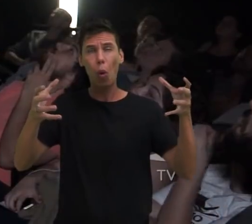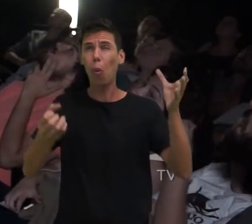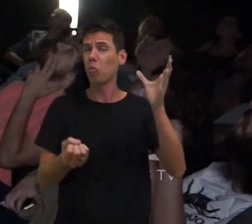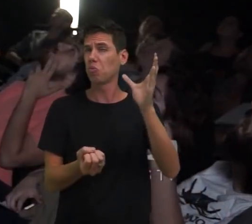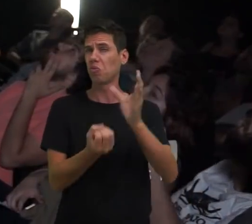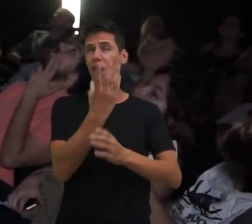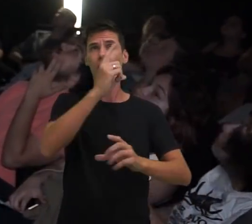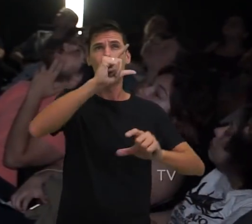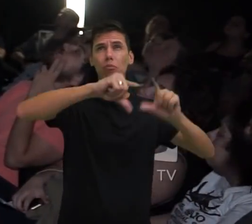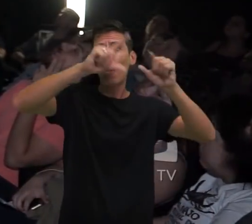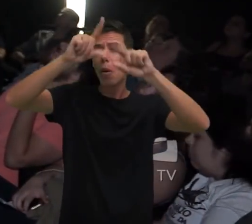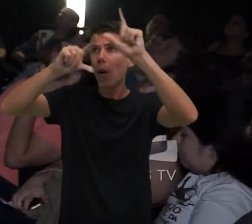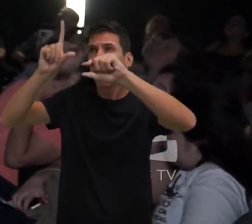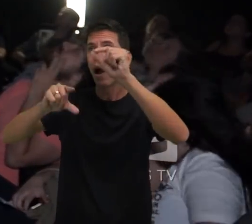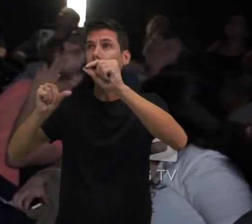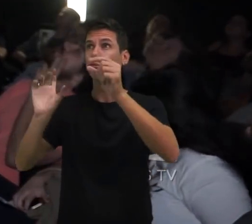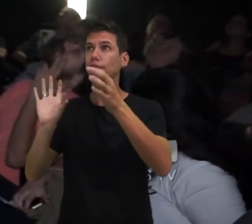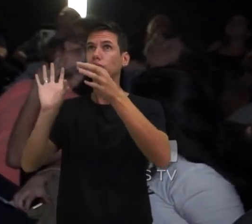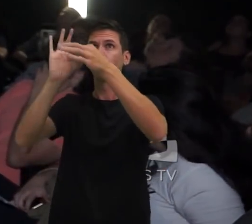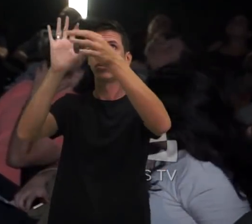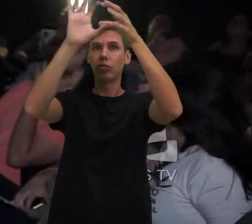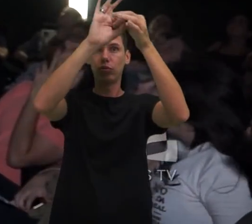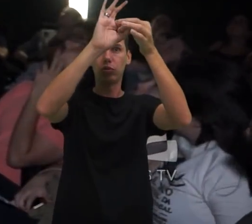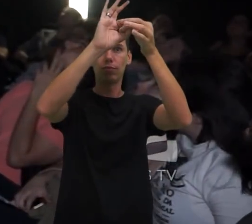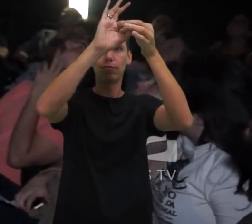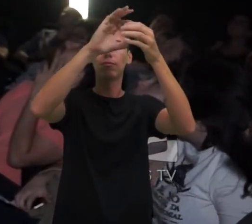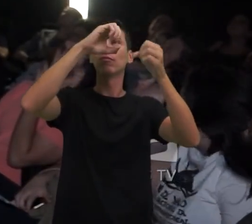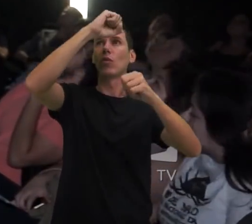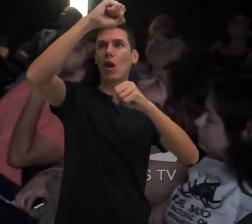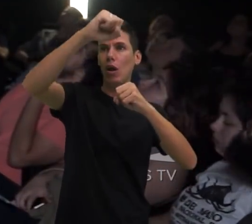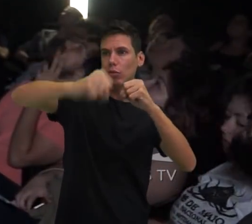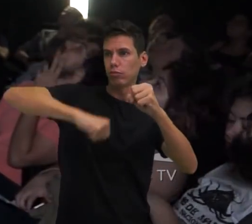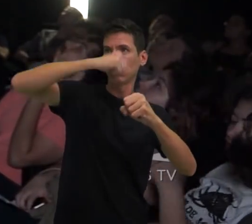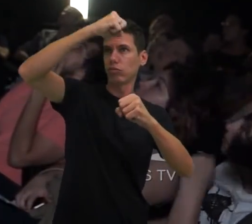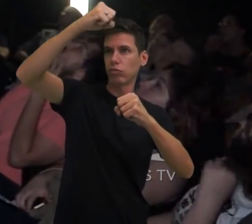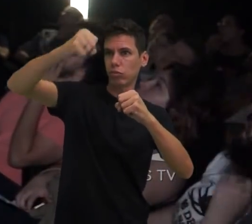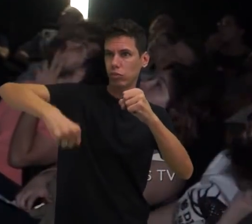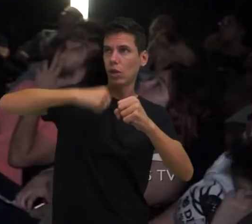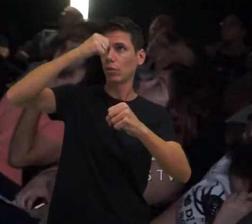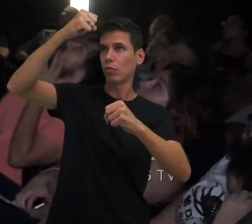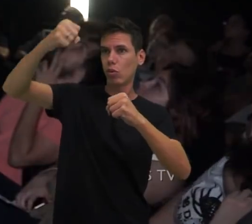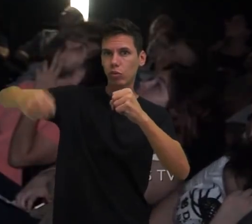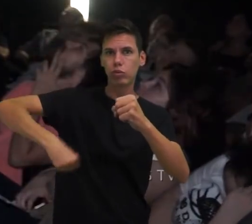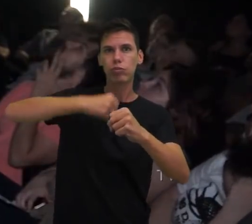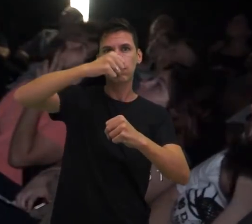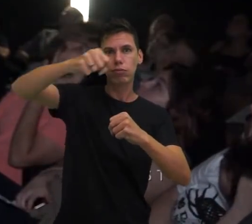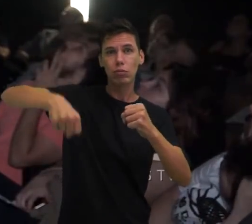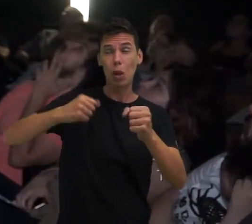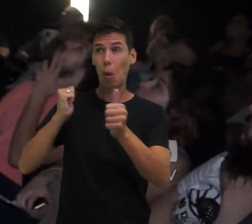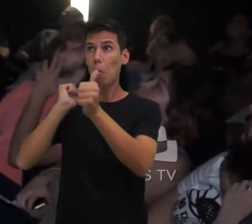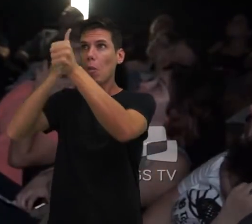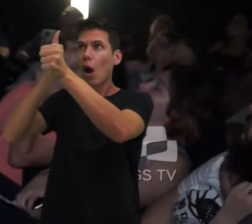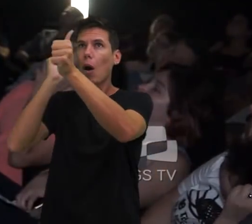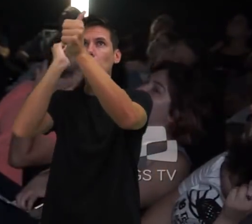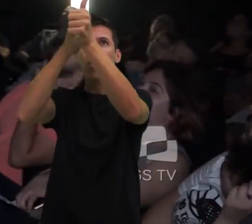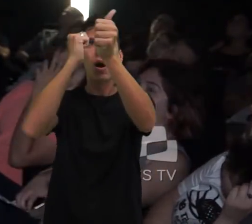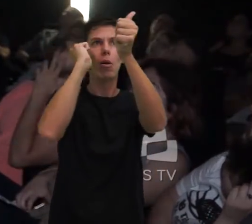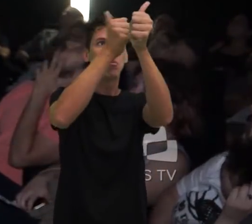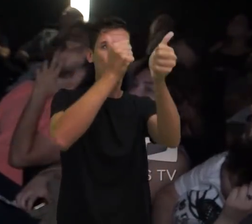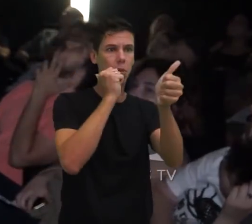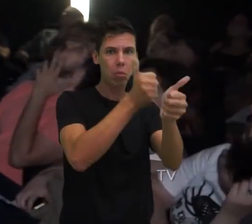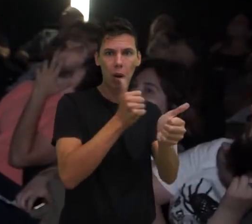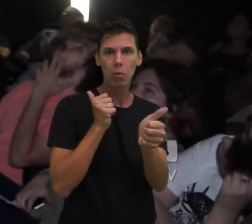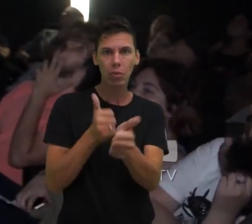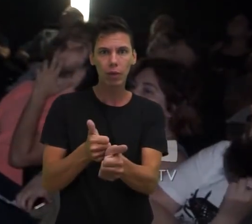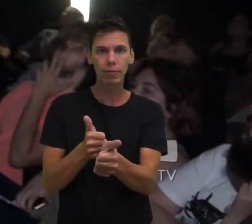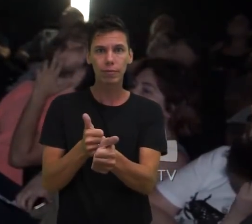são várias estrelas que estão ligadas gravitacionalmente, orbitando um ponto comum, tá? Elas estão muito próximas